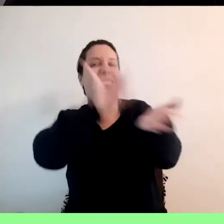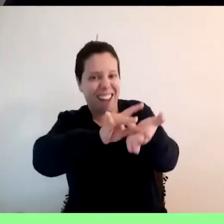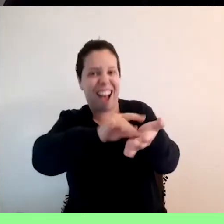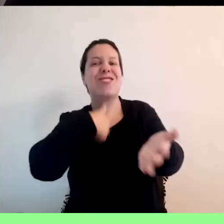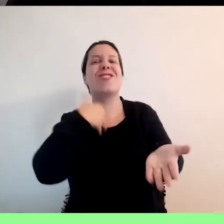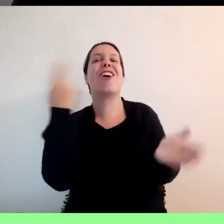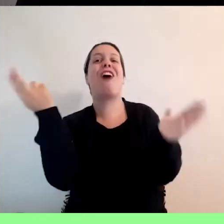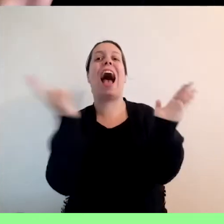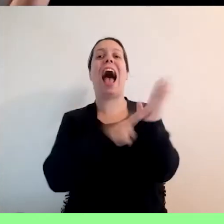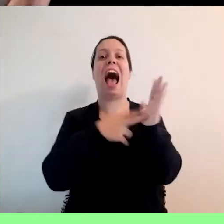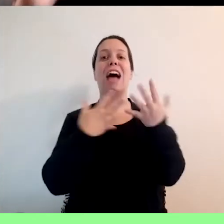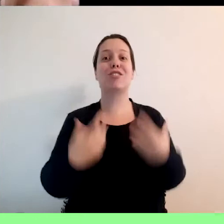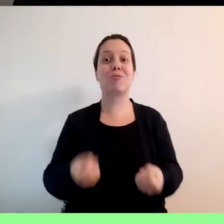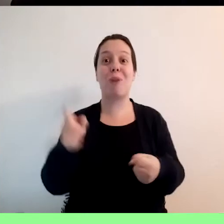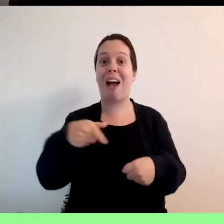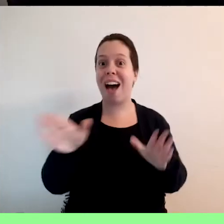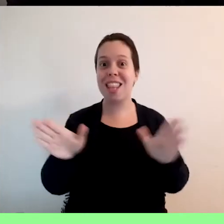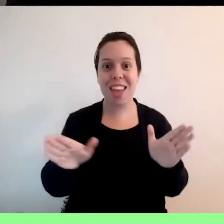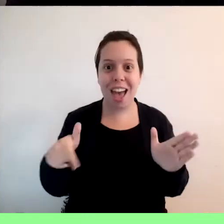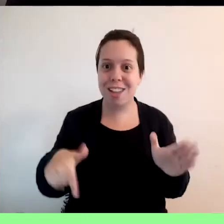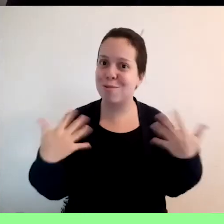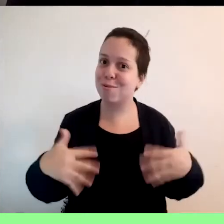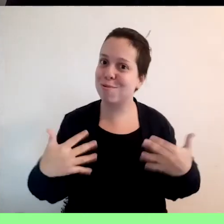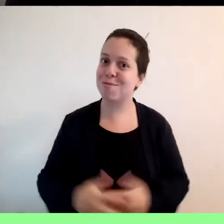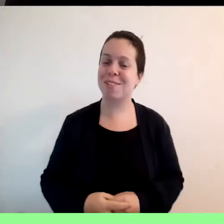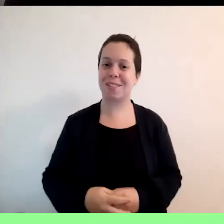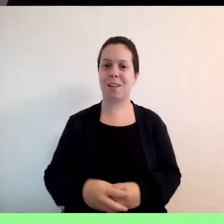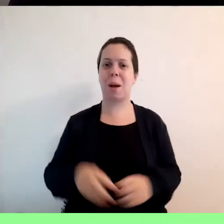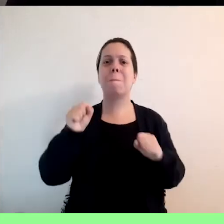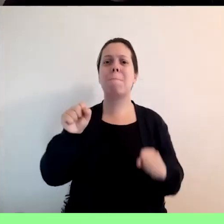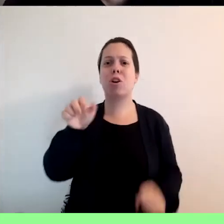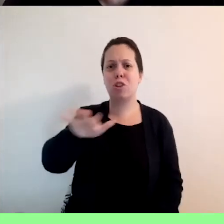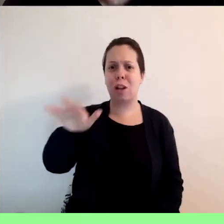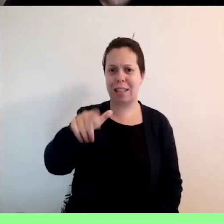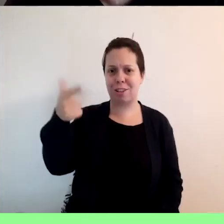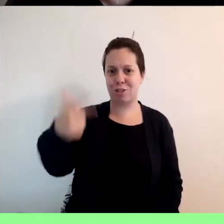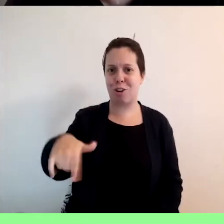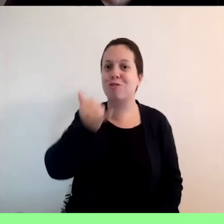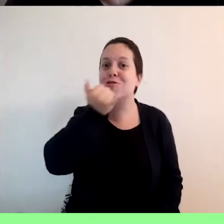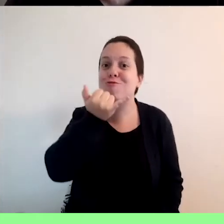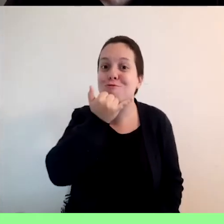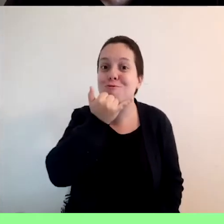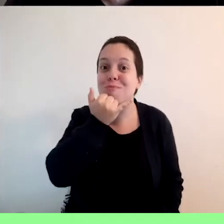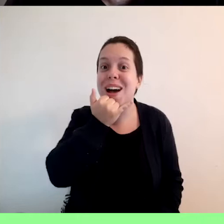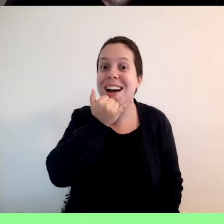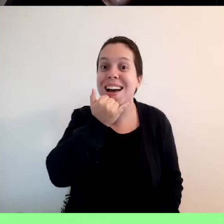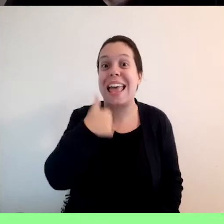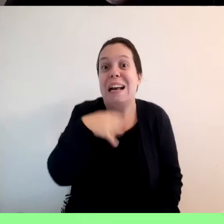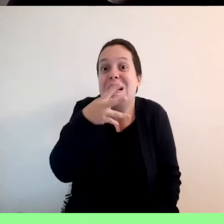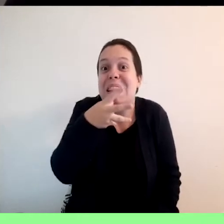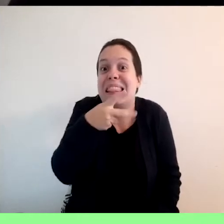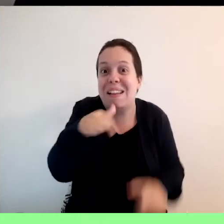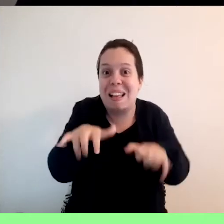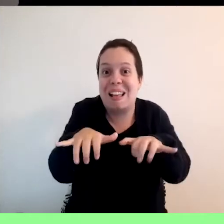acesso, gente. Acesso é incrível. Você pode soletrar, desculpa, você pode soletrar de novo, que eu demorei aqui, eu comi bola,